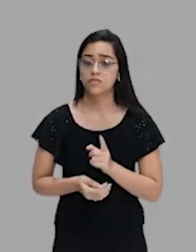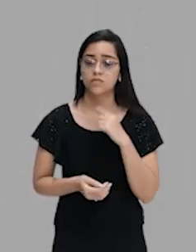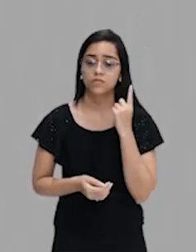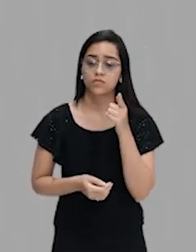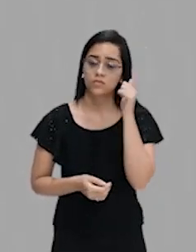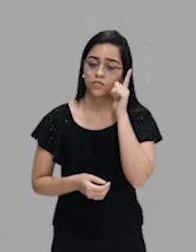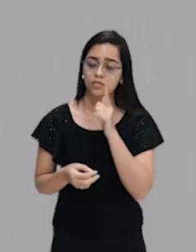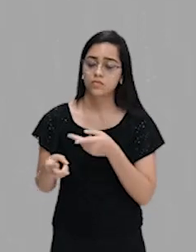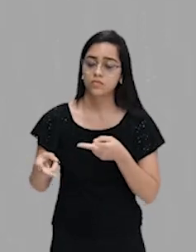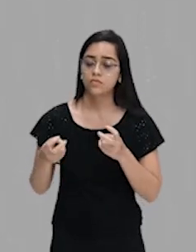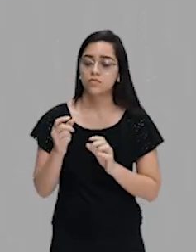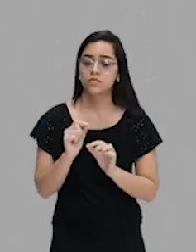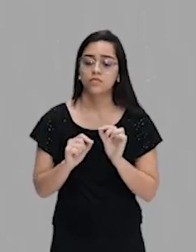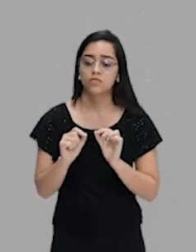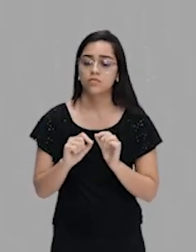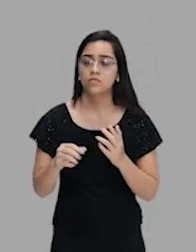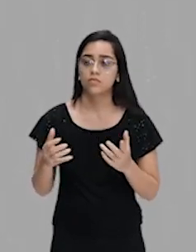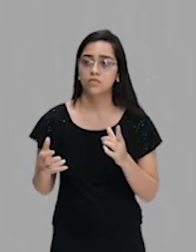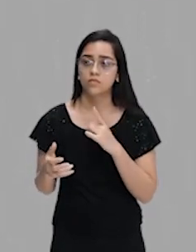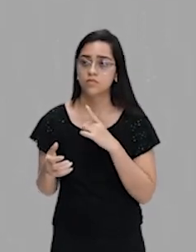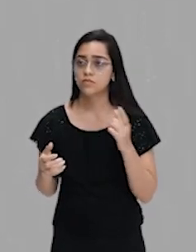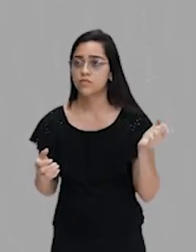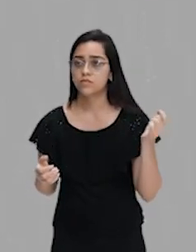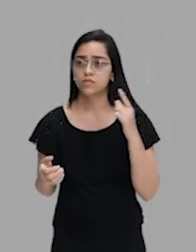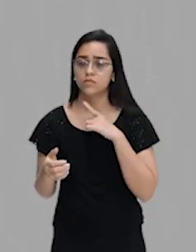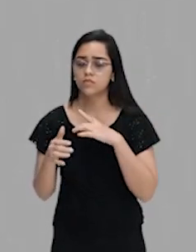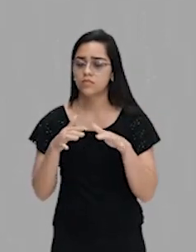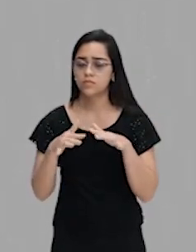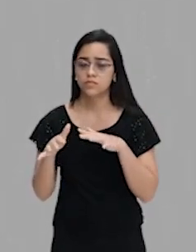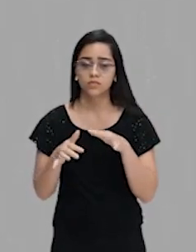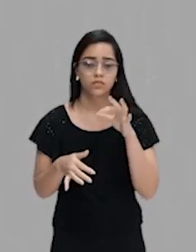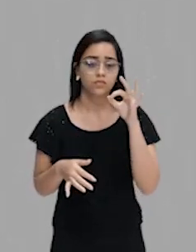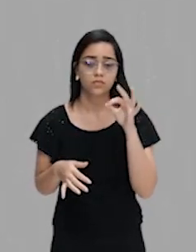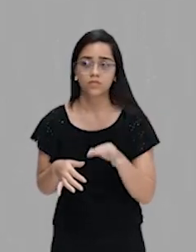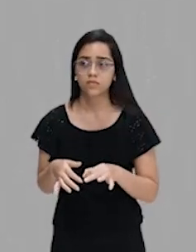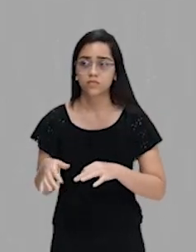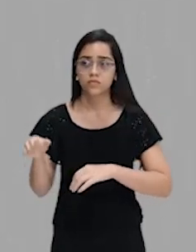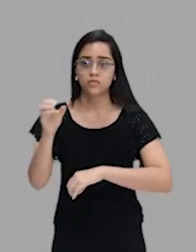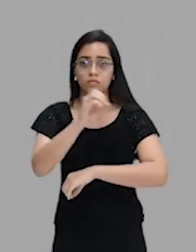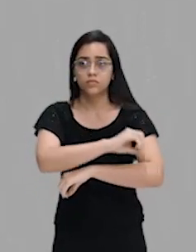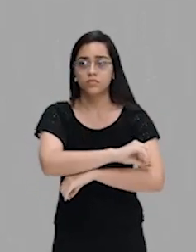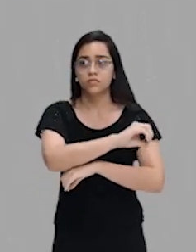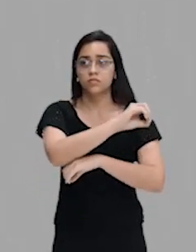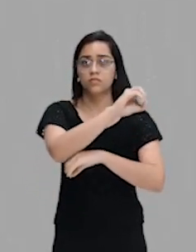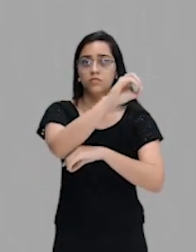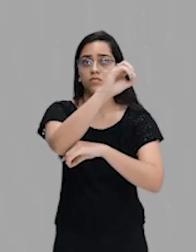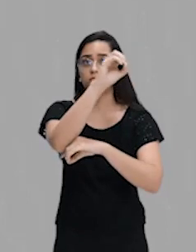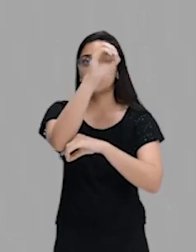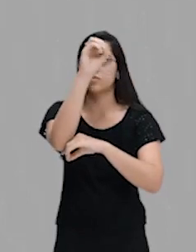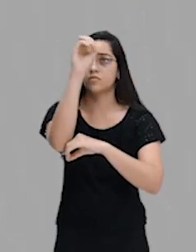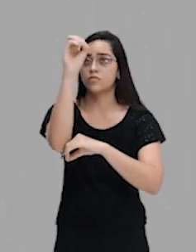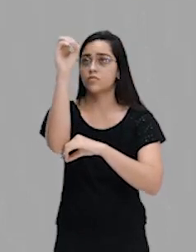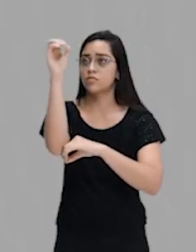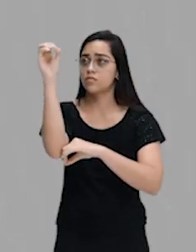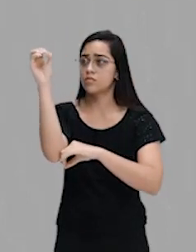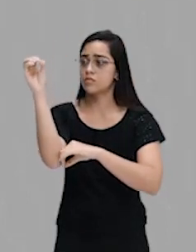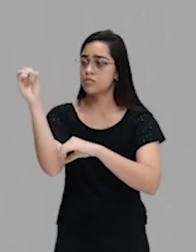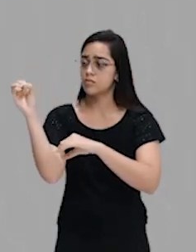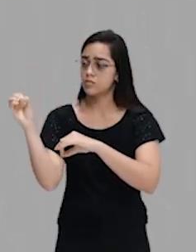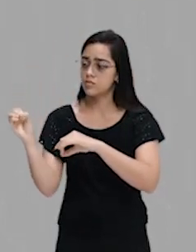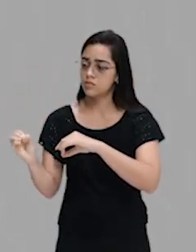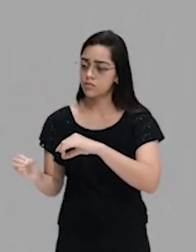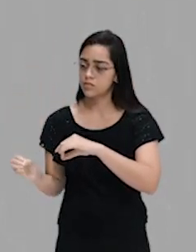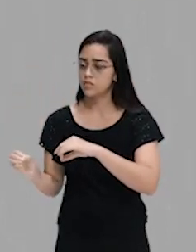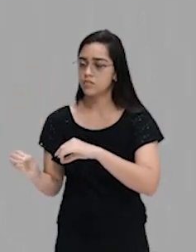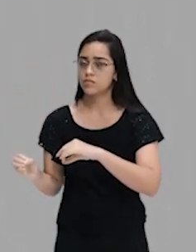nós conseguimos perceber em cima do Equador é que o Sol ele faz um movimento certinho, né? Ele nasce, ele faz um movimento lá de meio círculo, sem